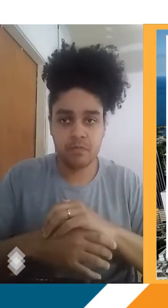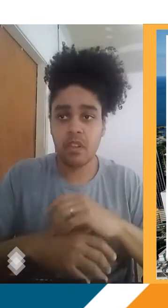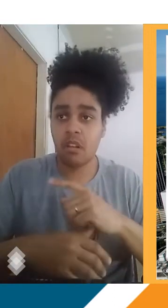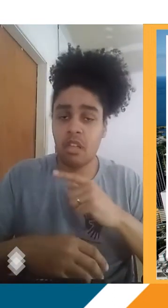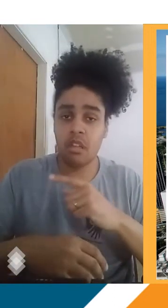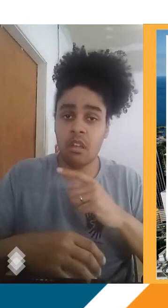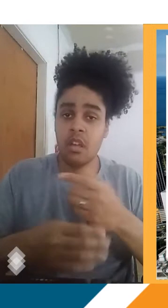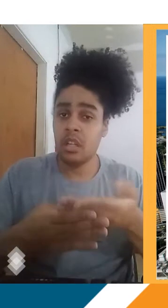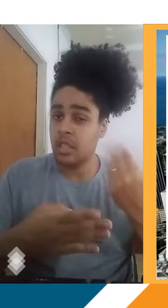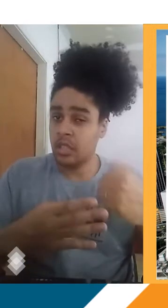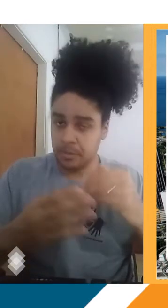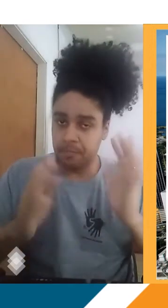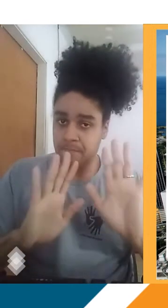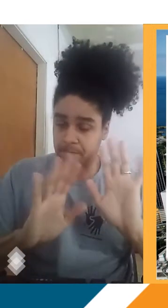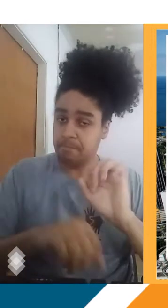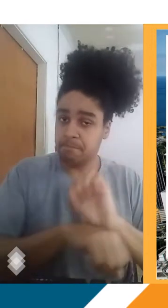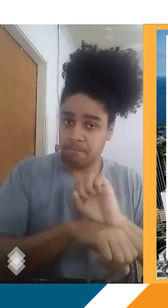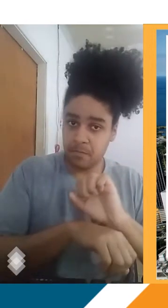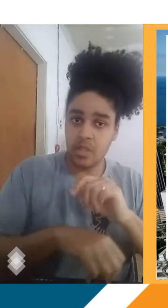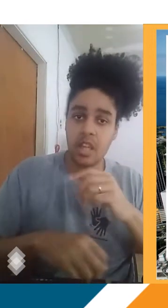Antes de continuarmos, é importante que